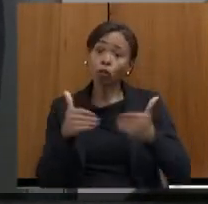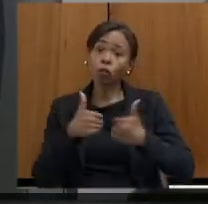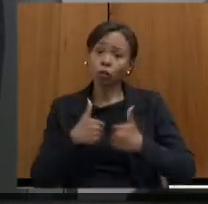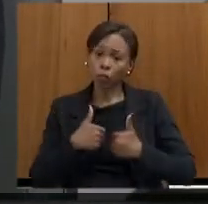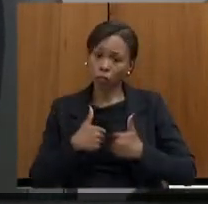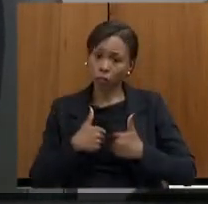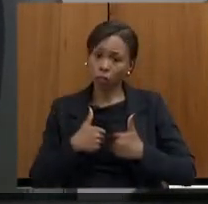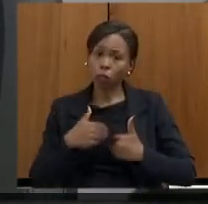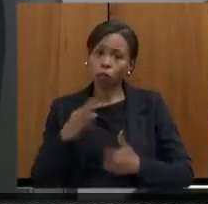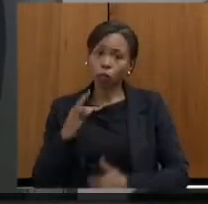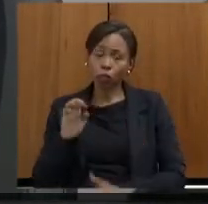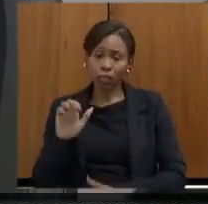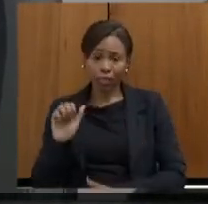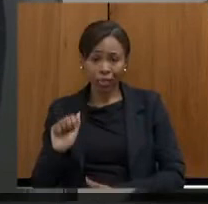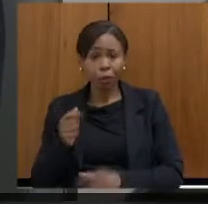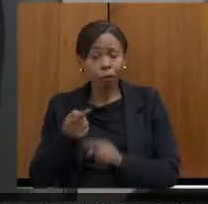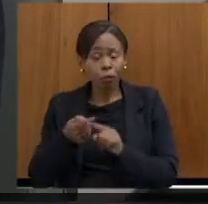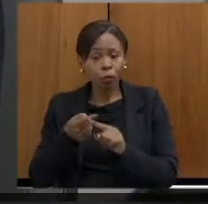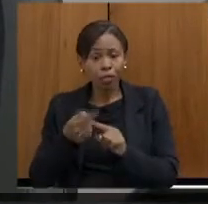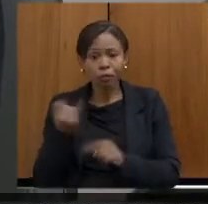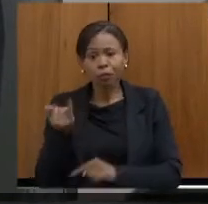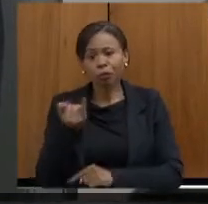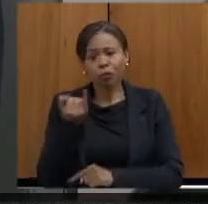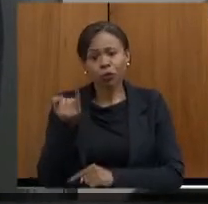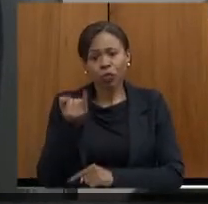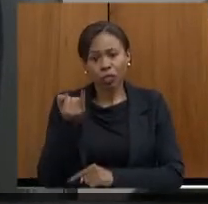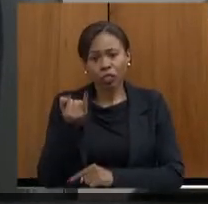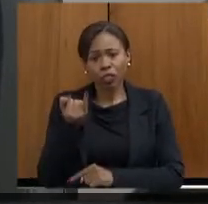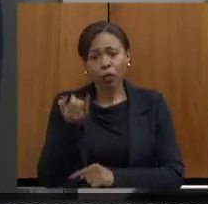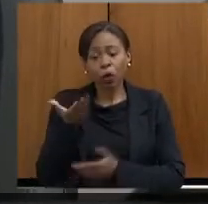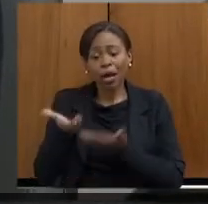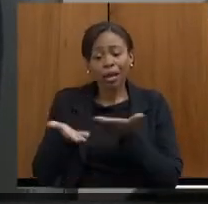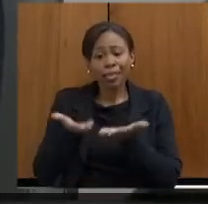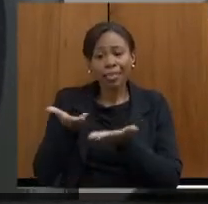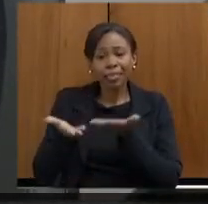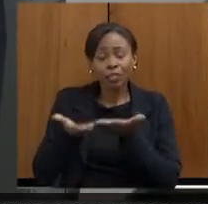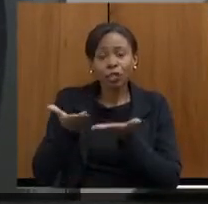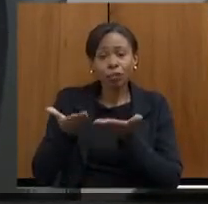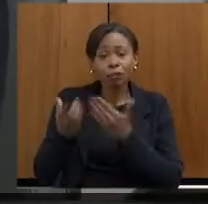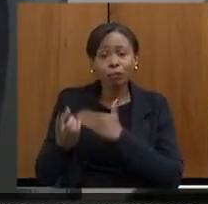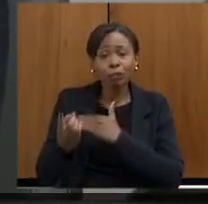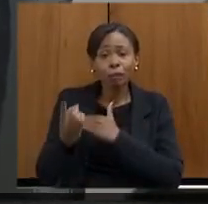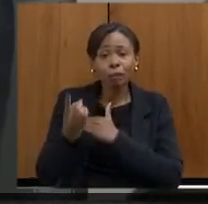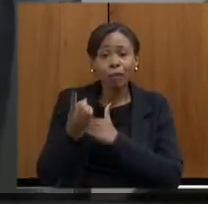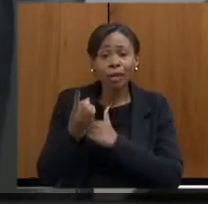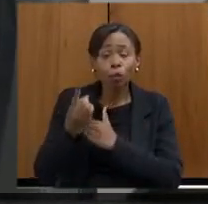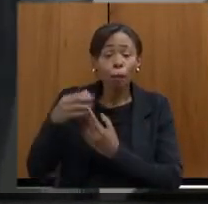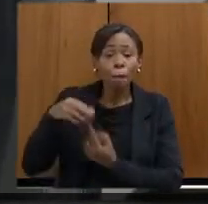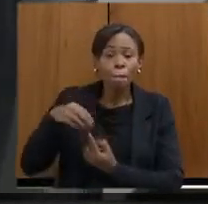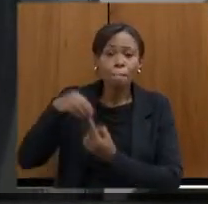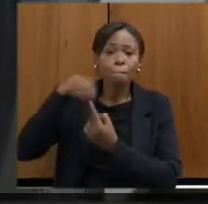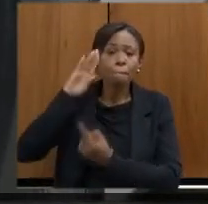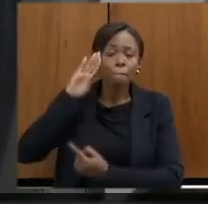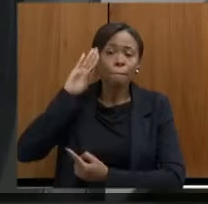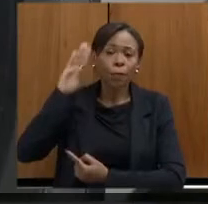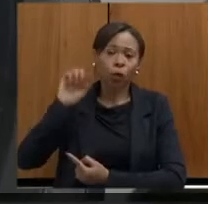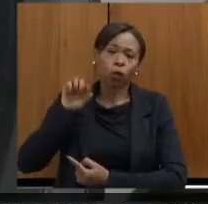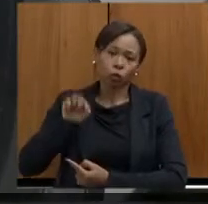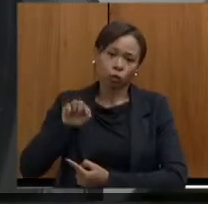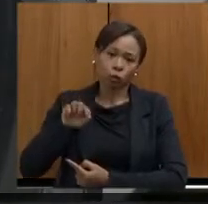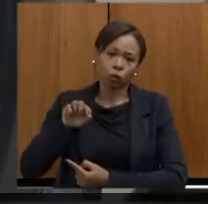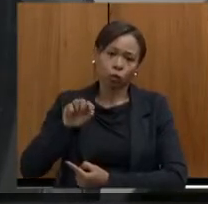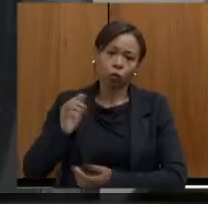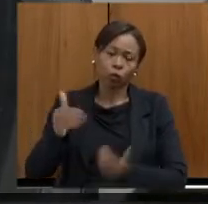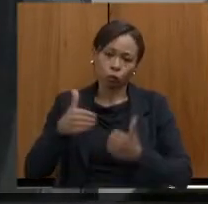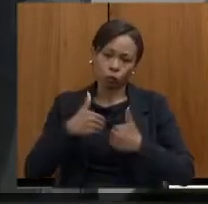para assegurar atendimento prioritário para essas pessoas, especialmente nas áreas de saúde, educação e assistência social. Uma outra